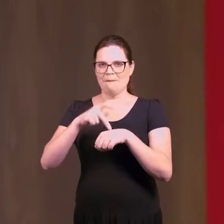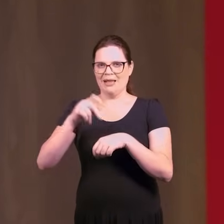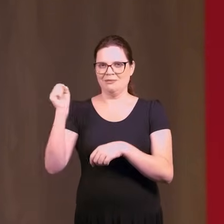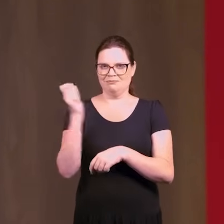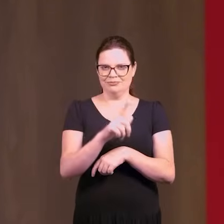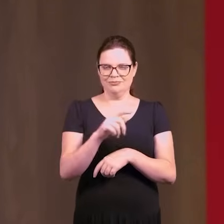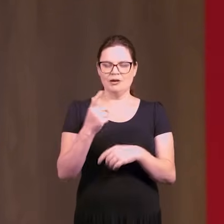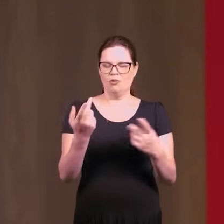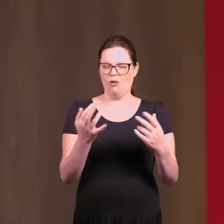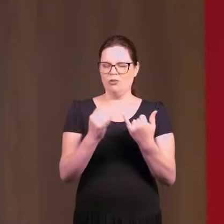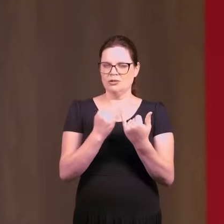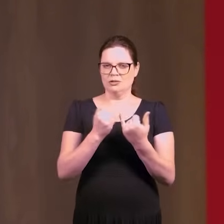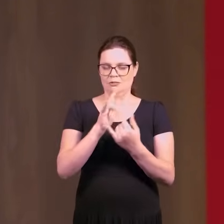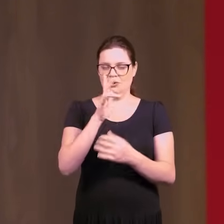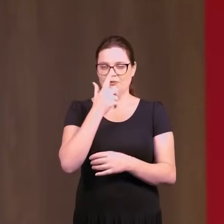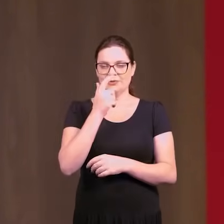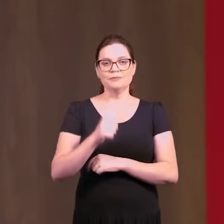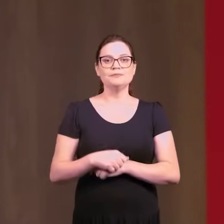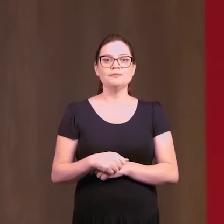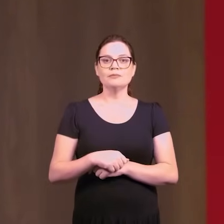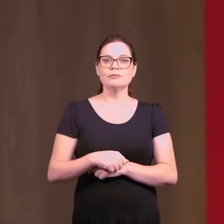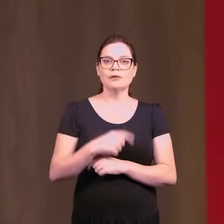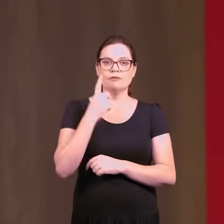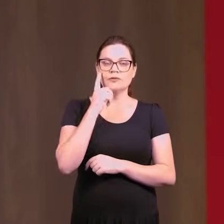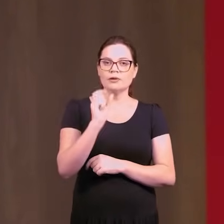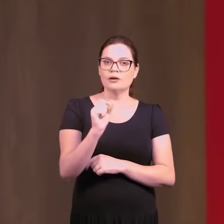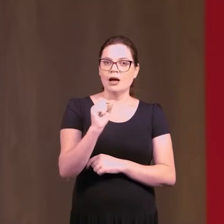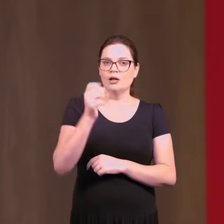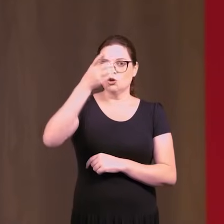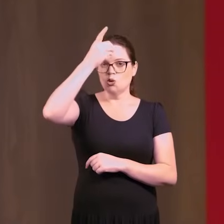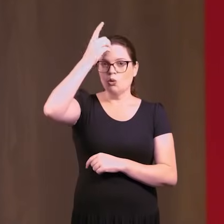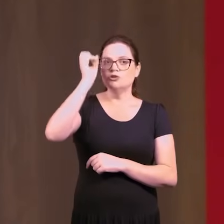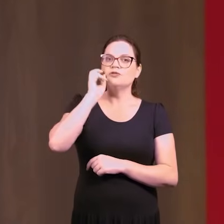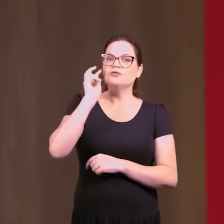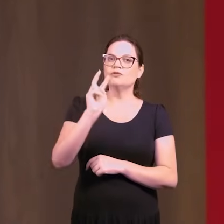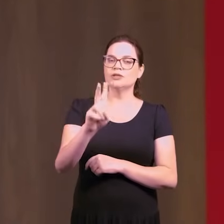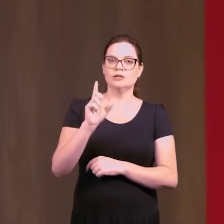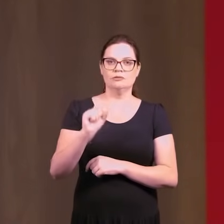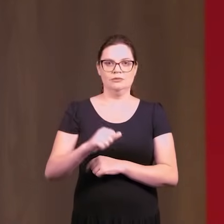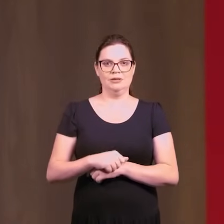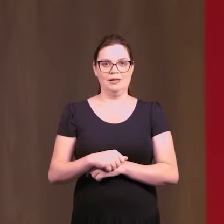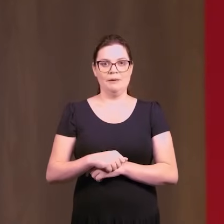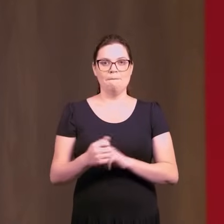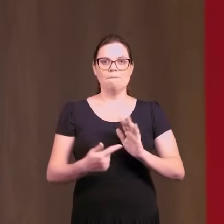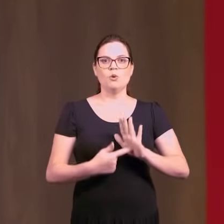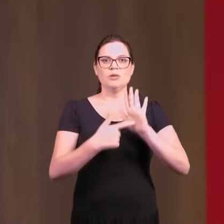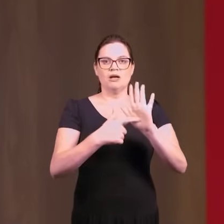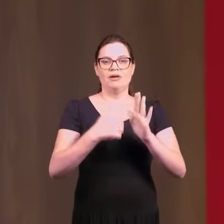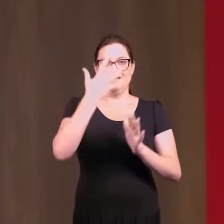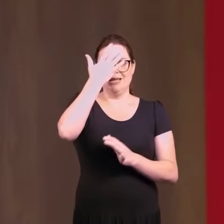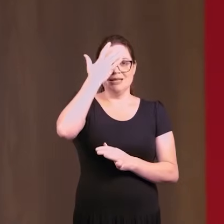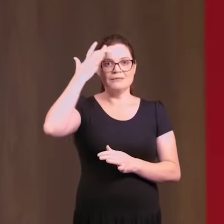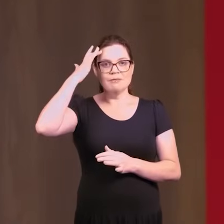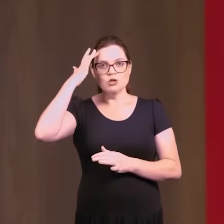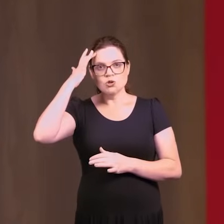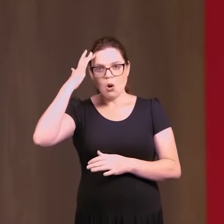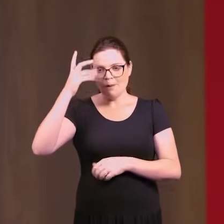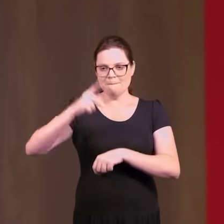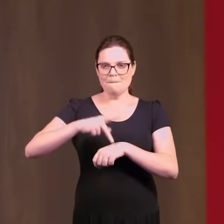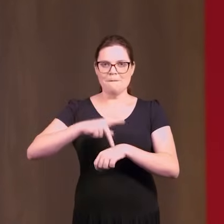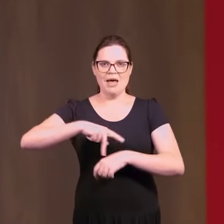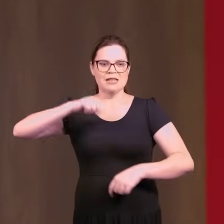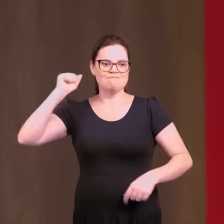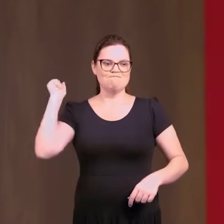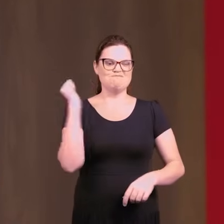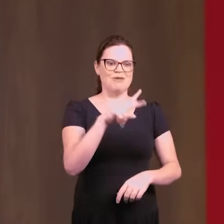que a visão mostrava o seguinte, que as pessoas jogavam pedras nela